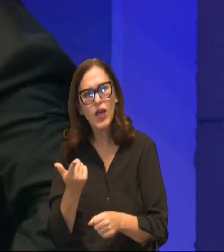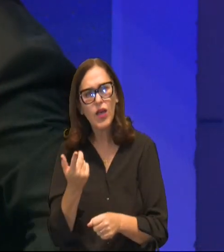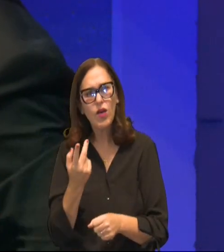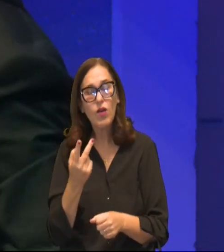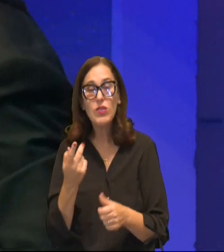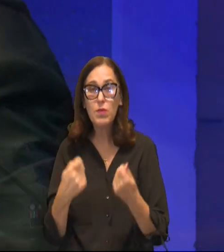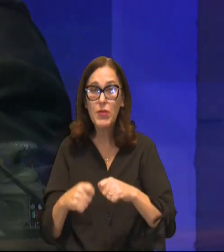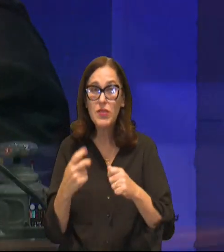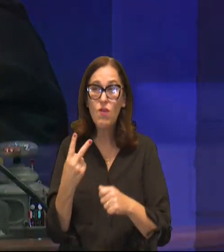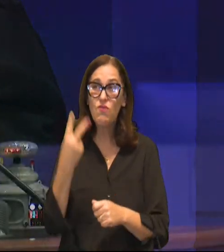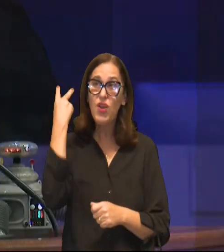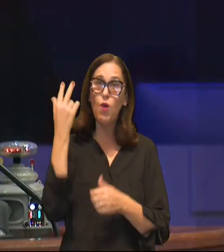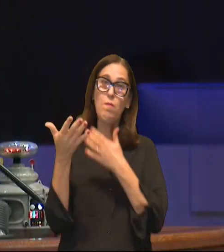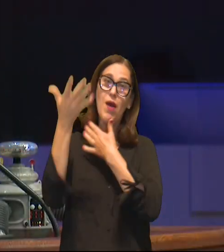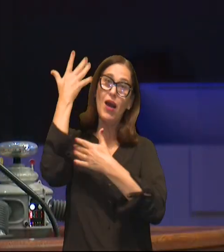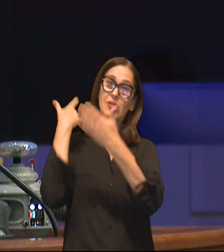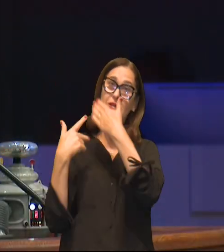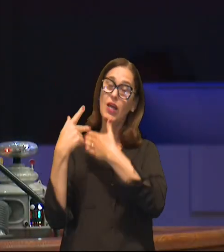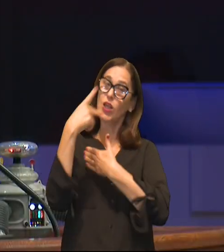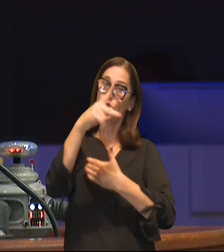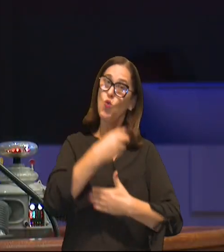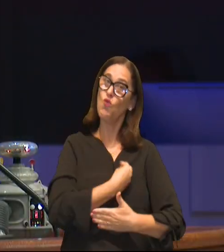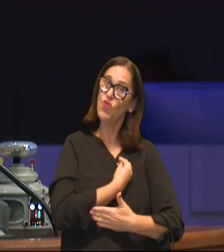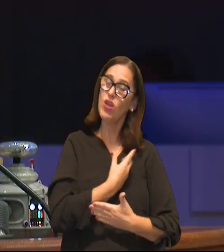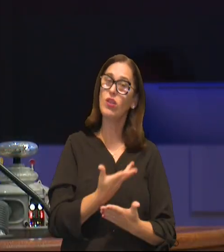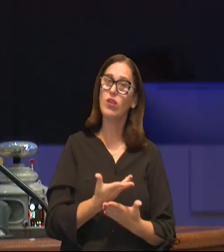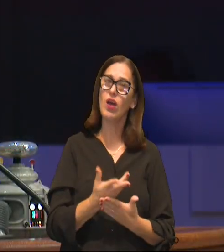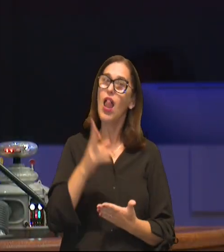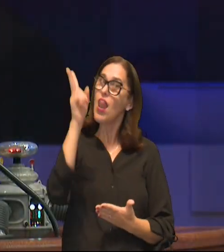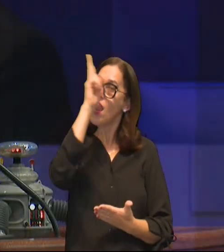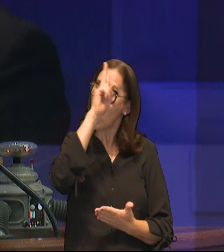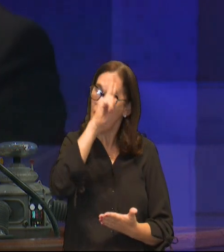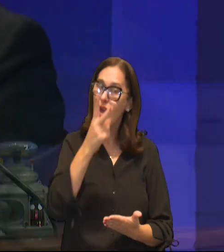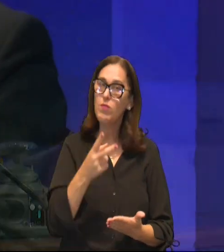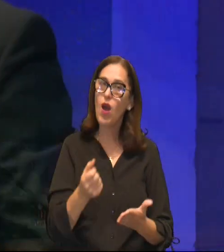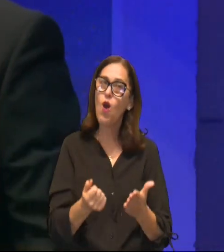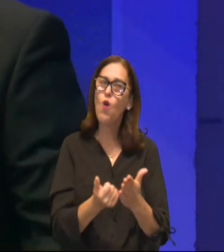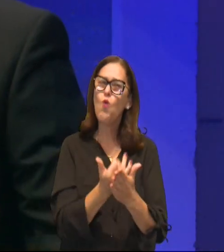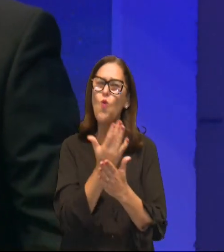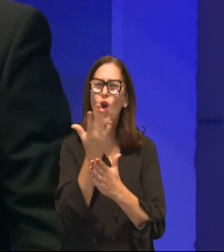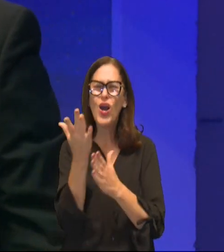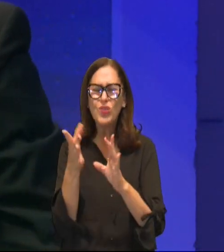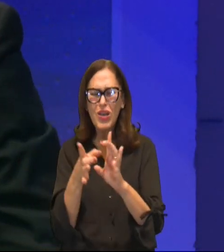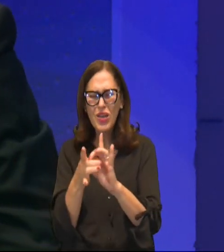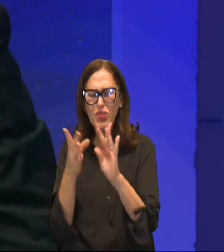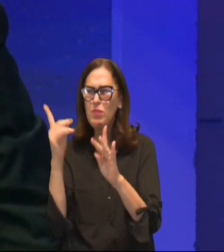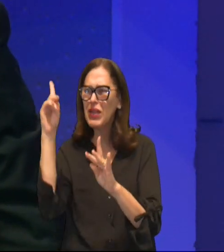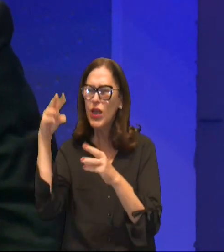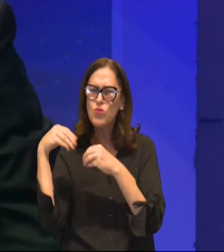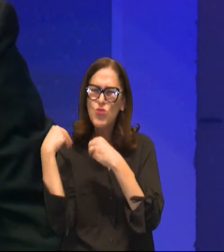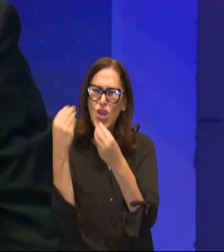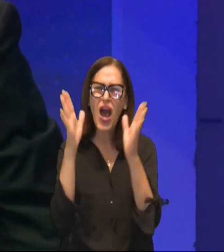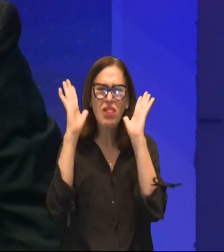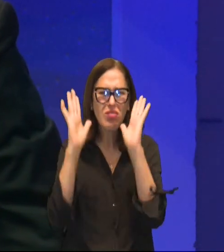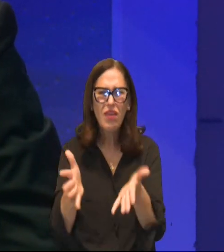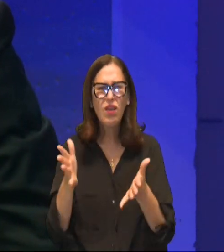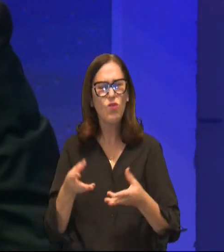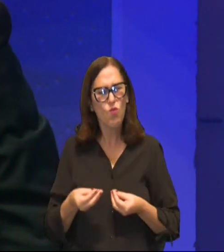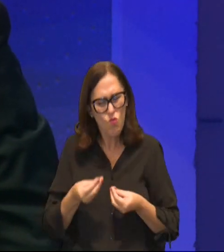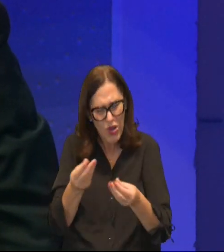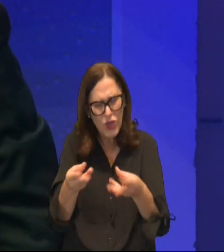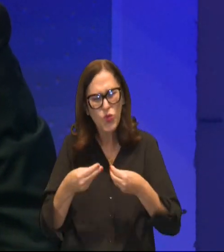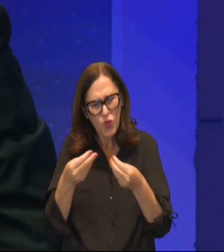para o retrovisor da história da sua vida. Lembre-se, querido, quantos livramentos o Senhor já te deu,